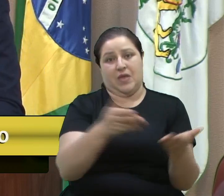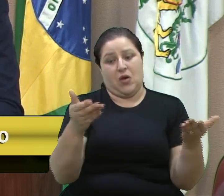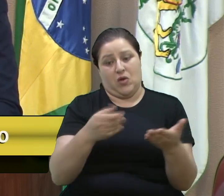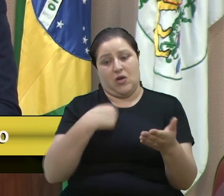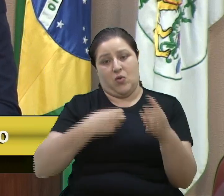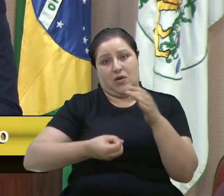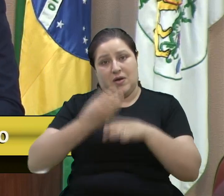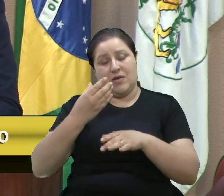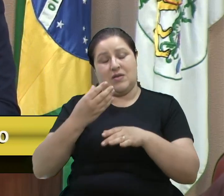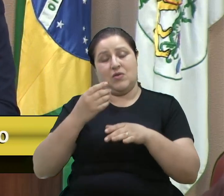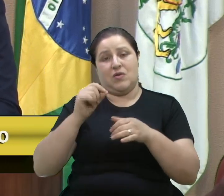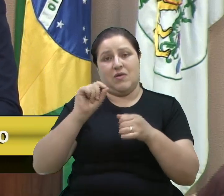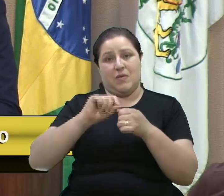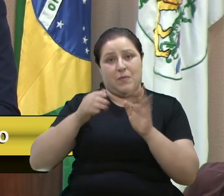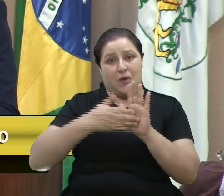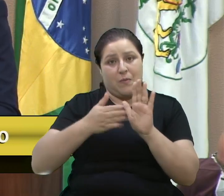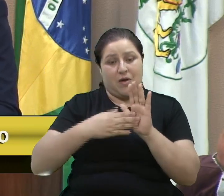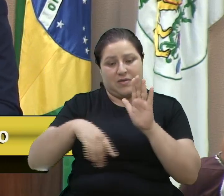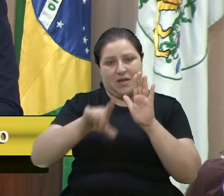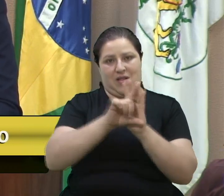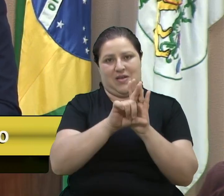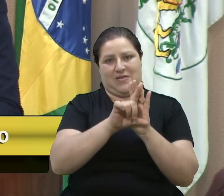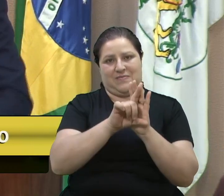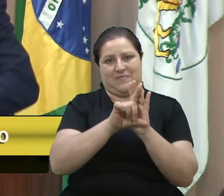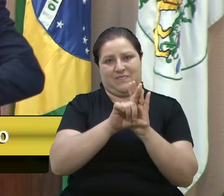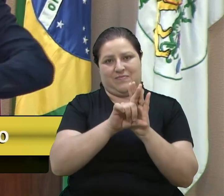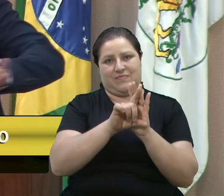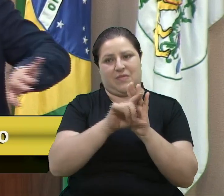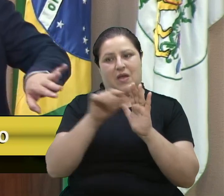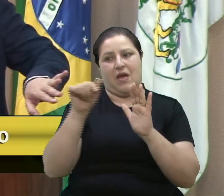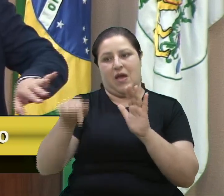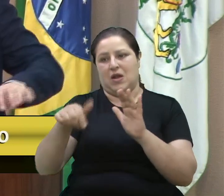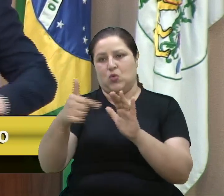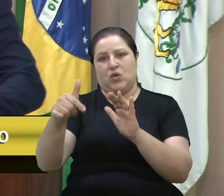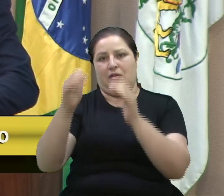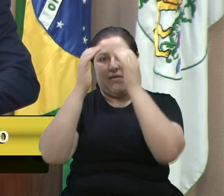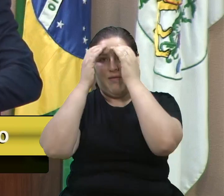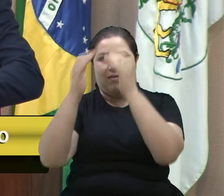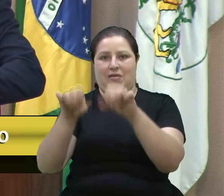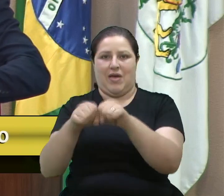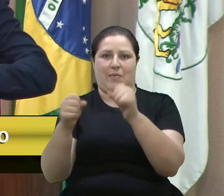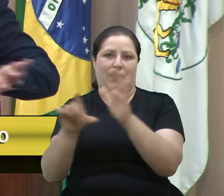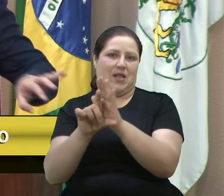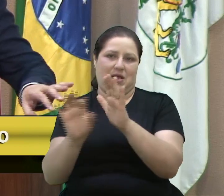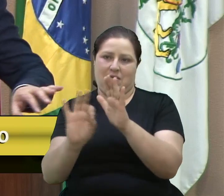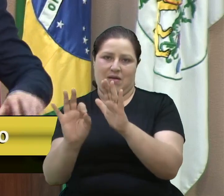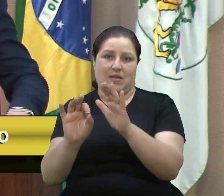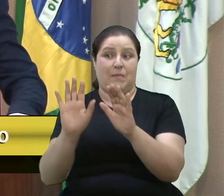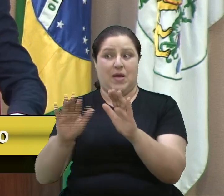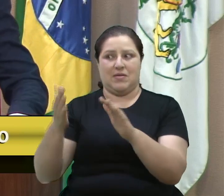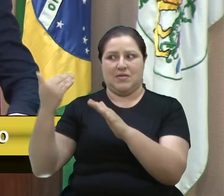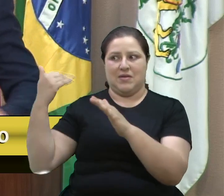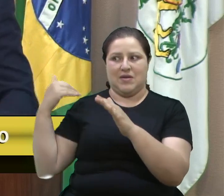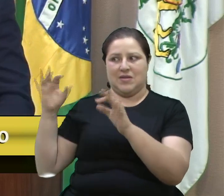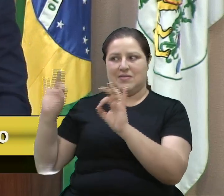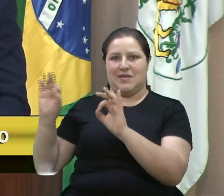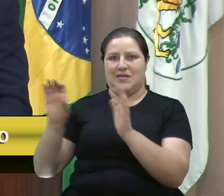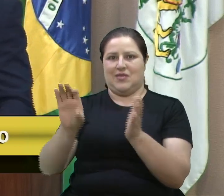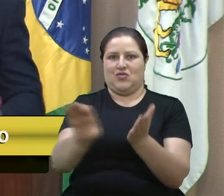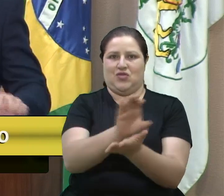ilegal não estar agora porque está na lei. Nós vamos alterar, mas anteriormente esse valor não foi repassado também, né?